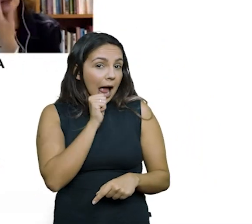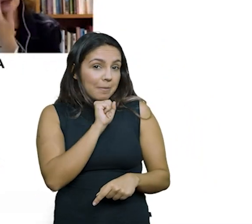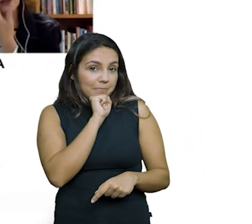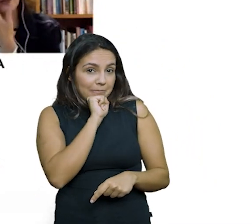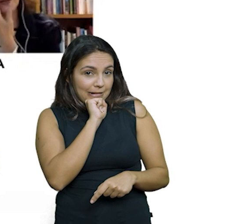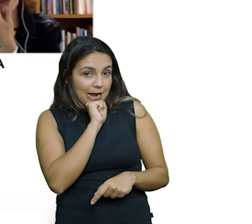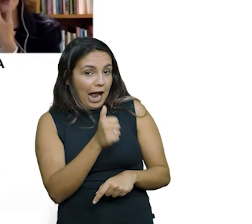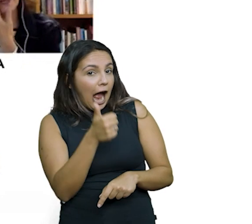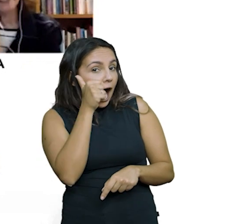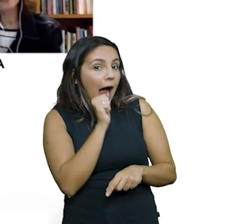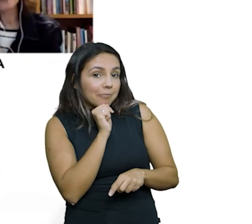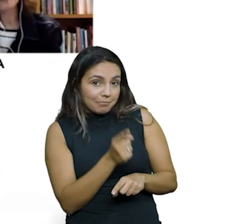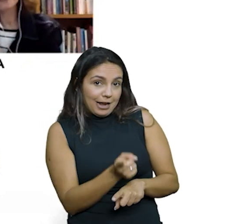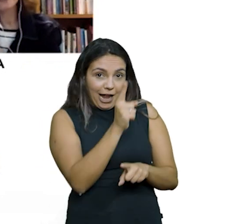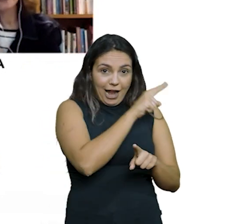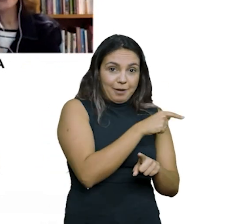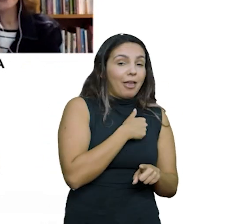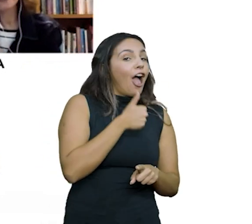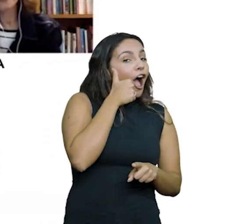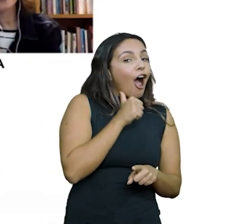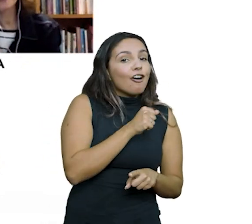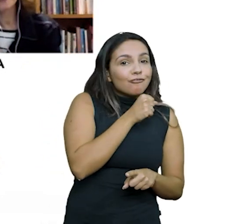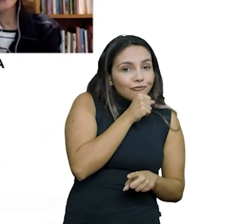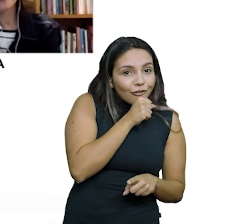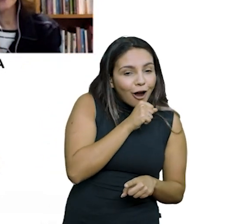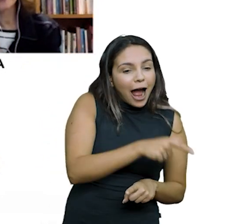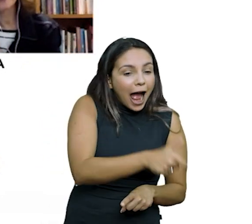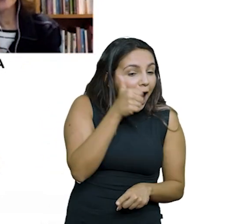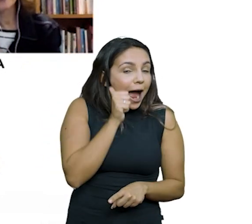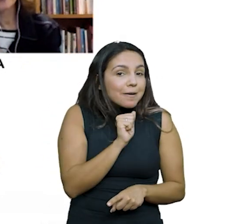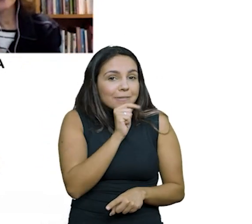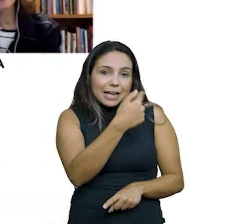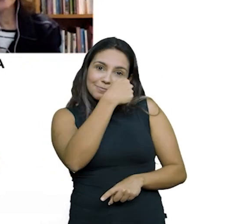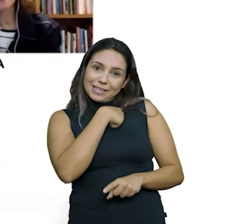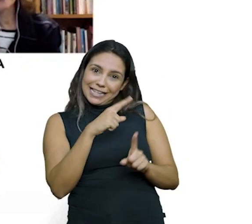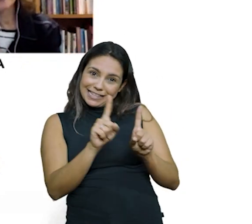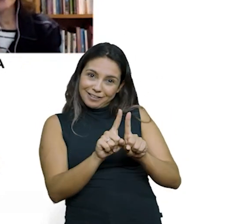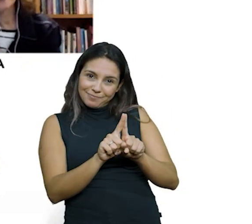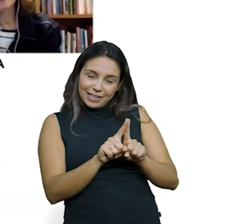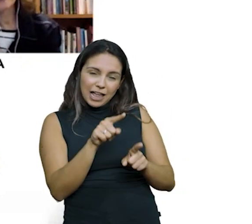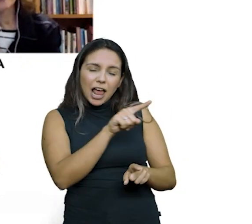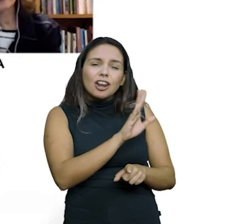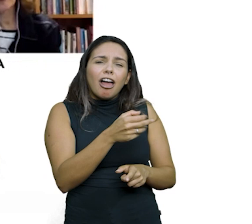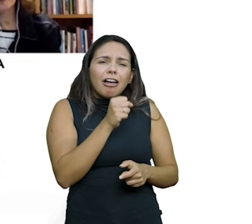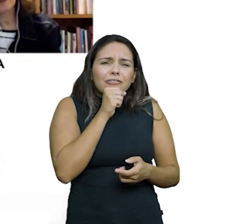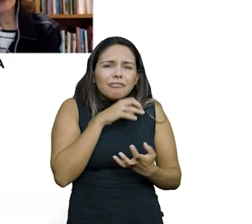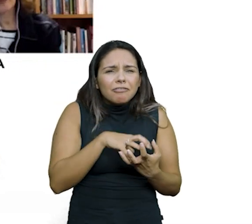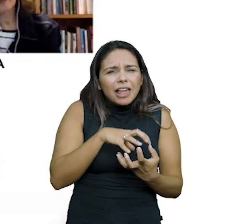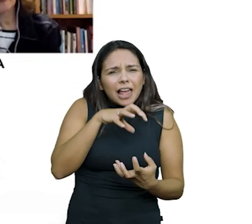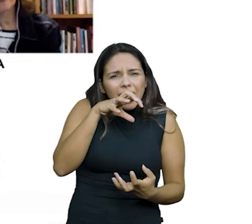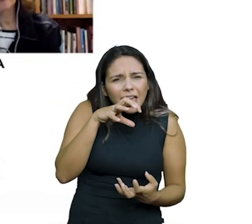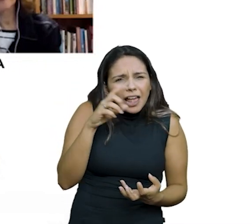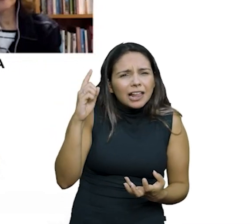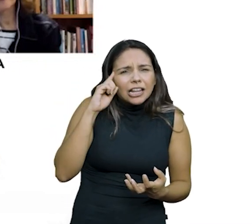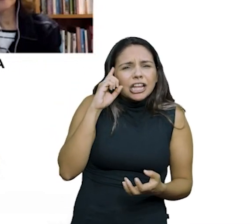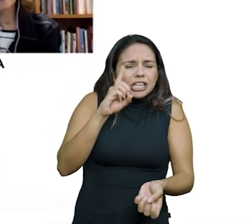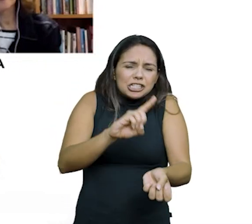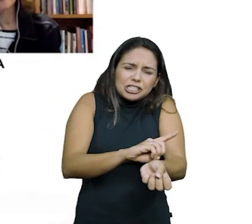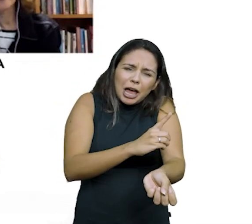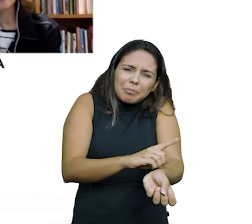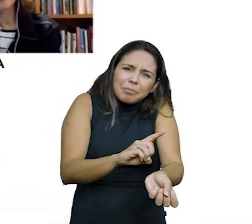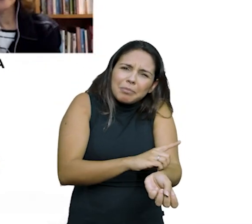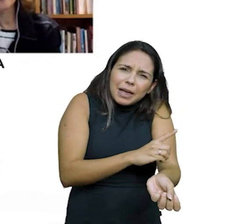mãe da minha mãe e diversos modos foi minha mãe também. Quando perdeu o juízo, a idade avançada e o